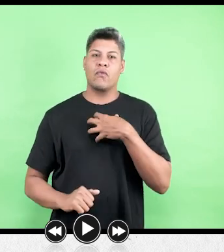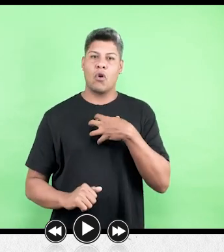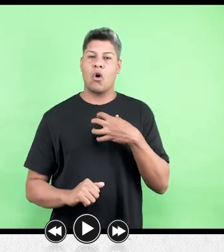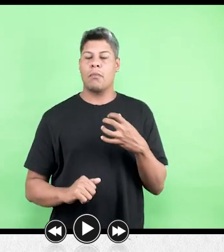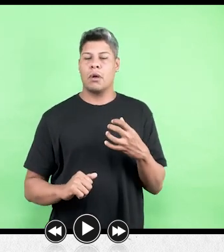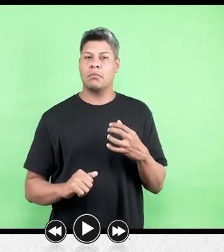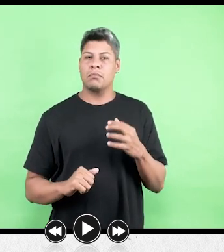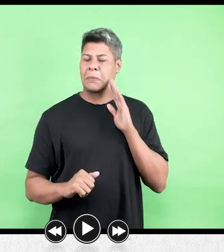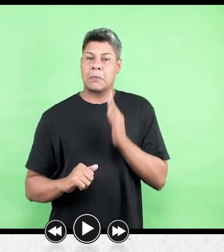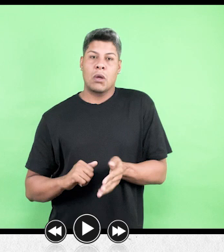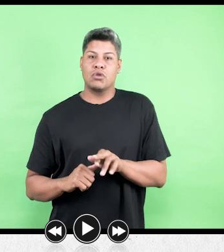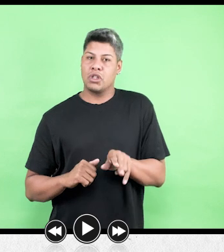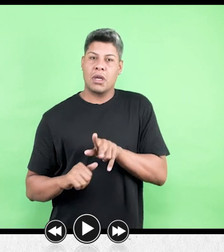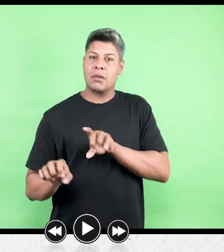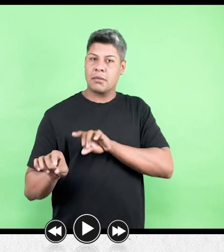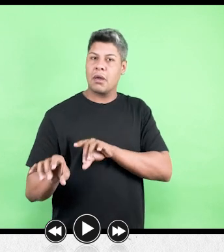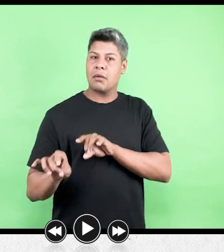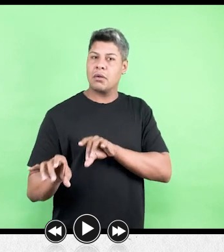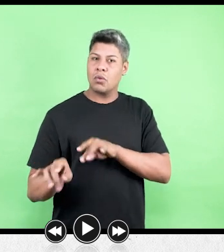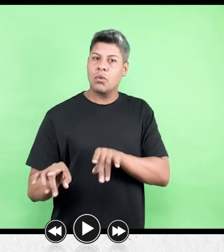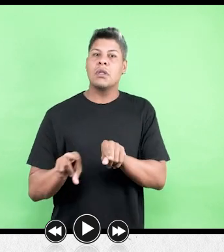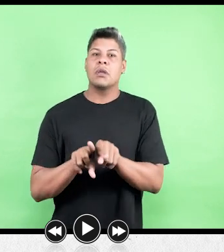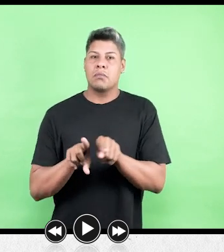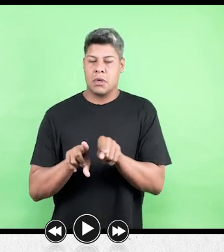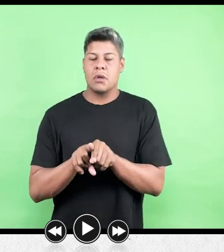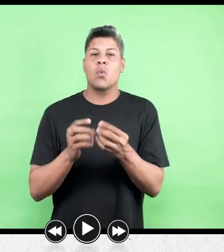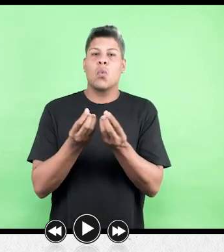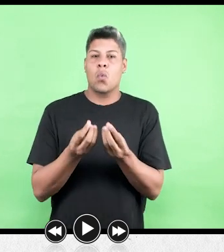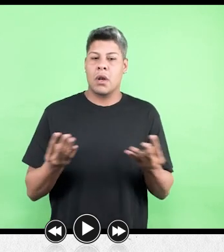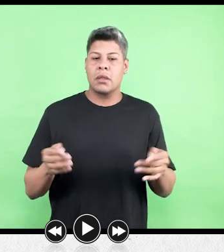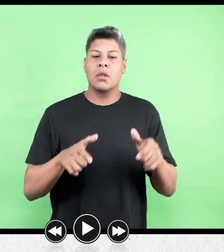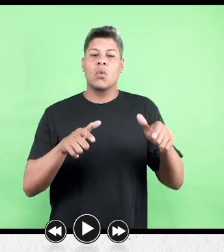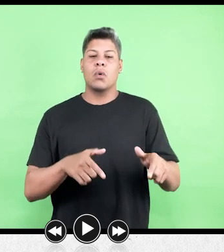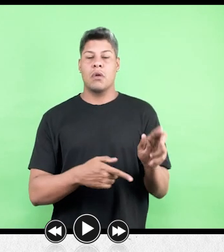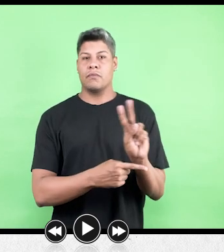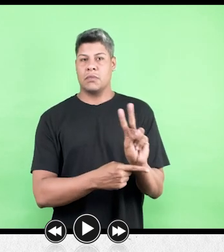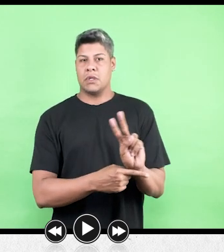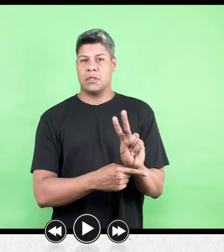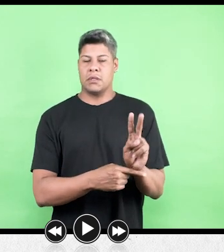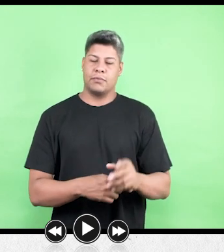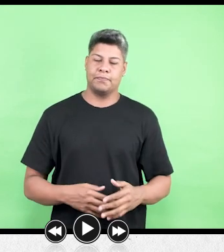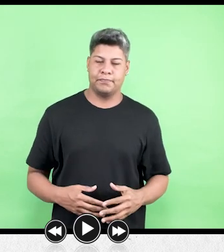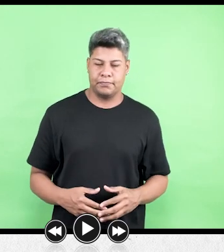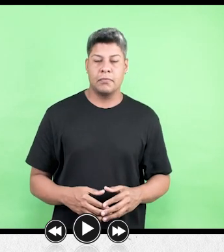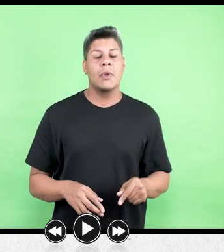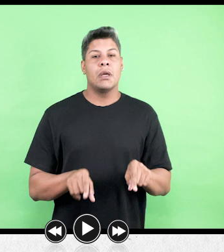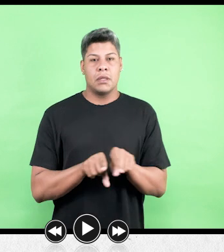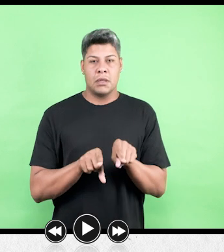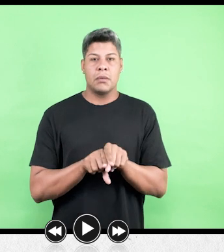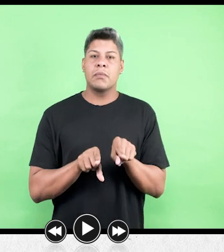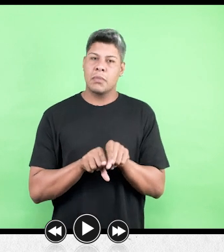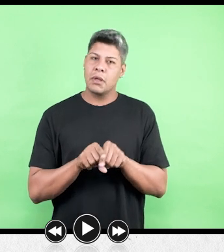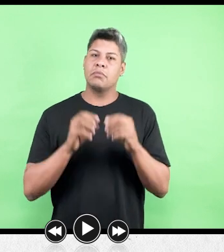indireta esses aspectos técnicos, operacionais e de qualidade dos sistemas fiscalizados. E também, né, a fim